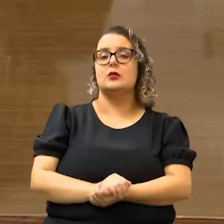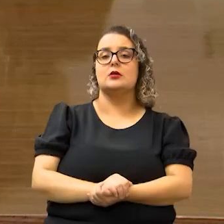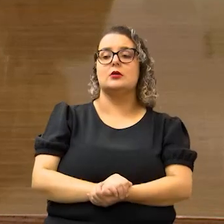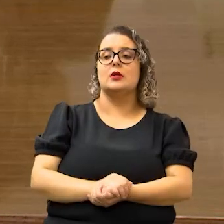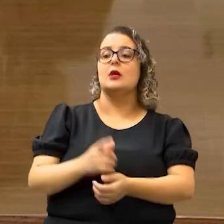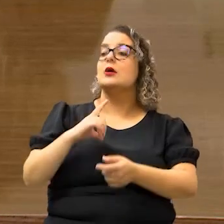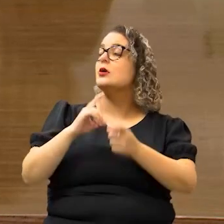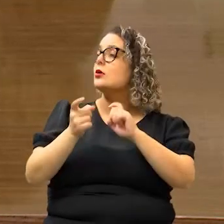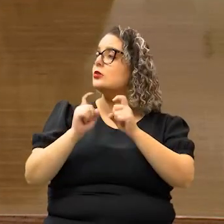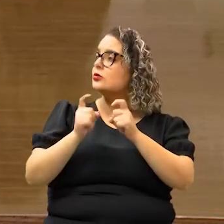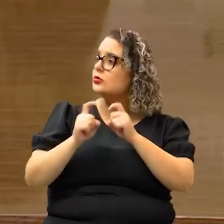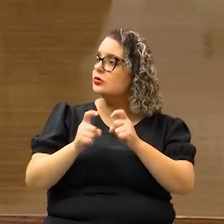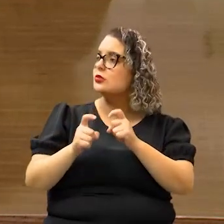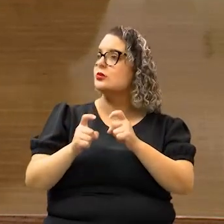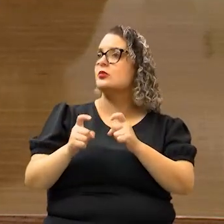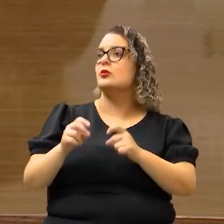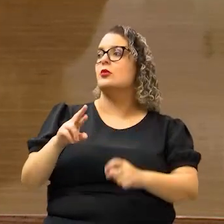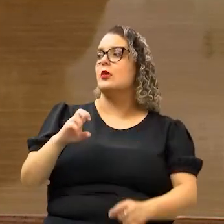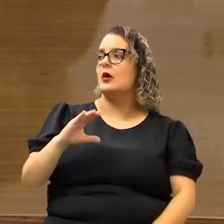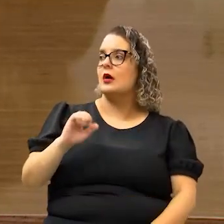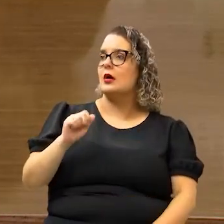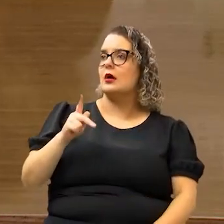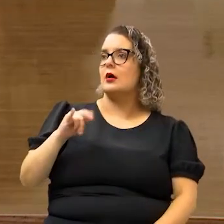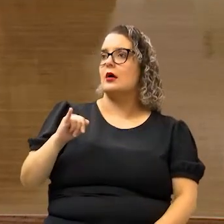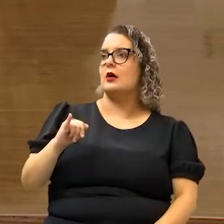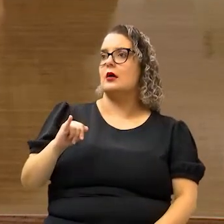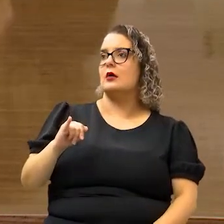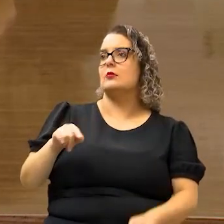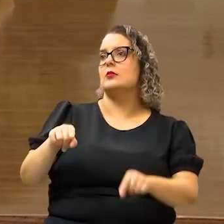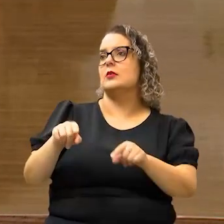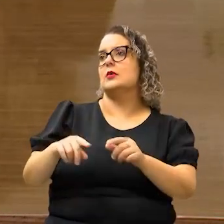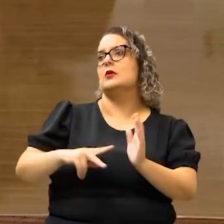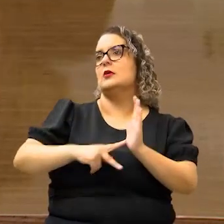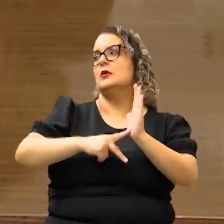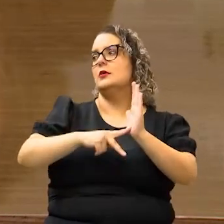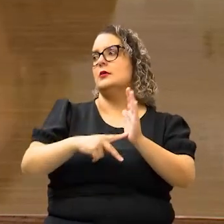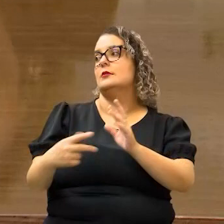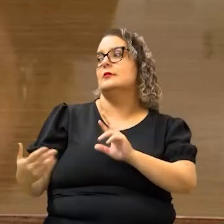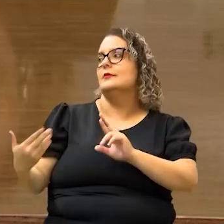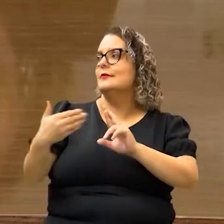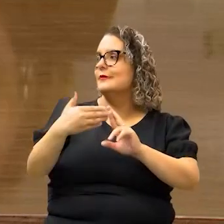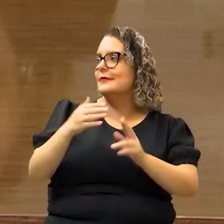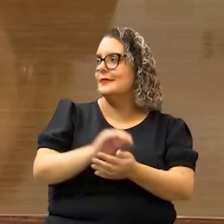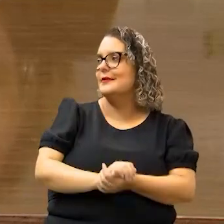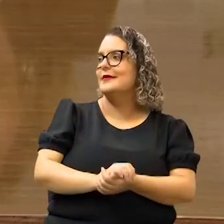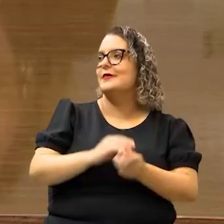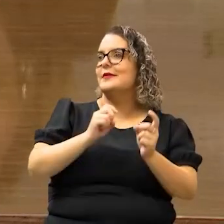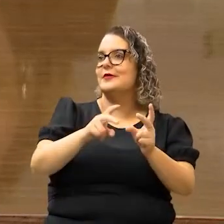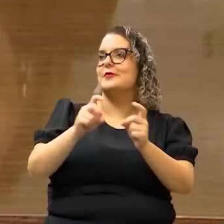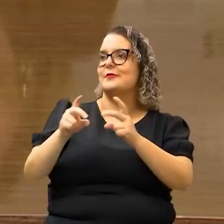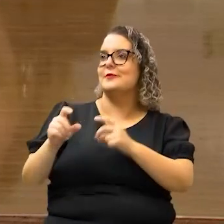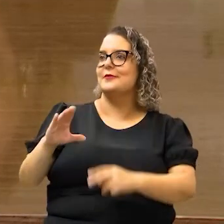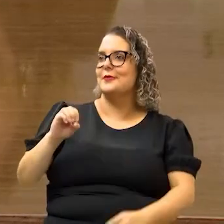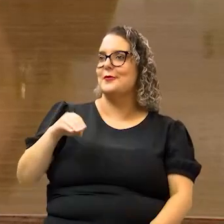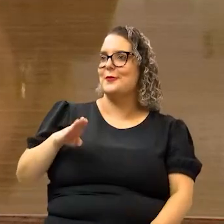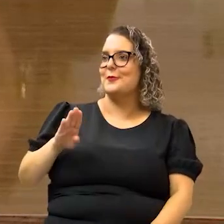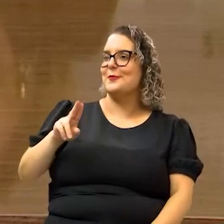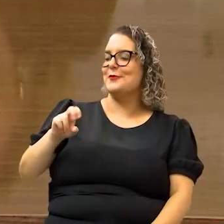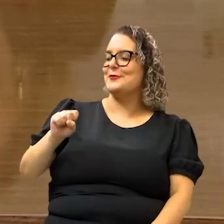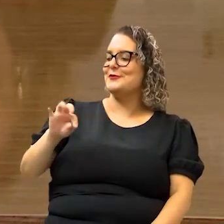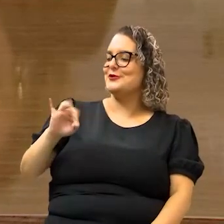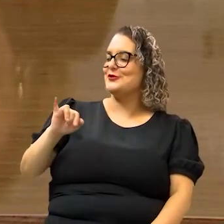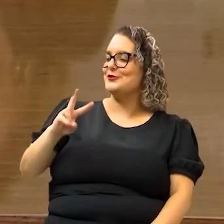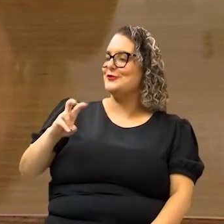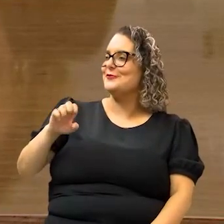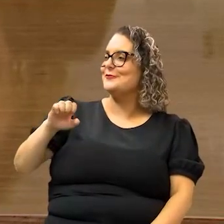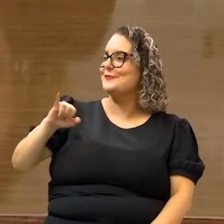de 18 anos. E tivemos aí uma reunião entre o RECAP, né, que é o sindicato que representa os